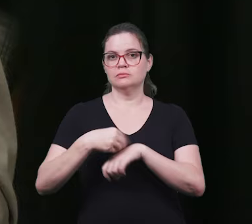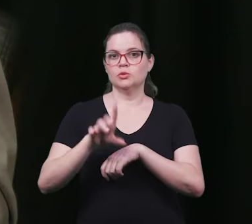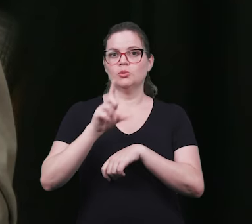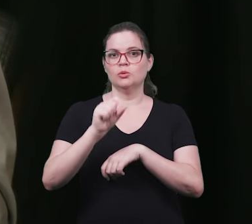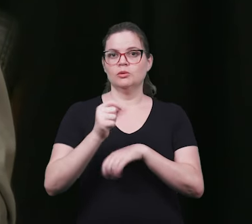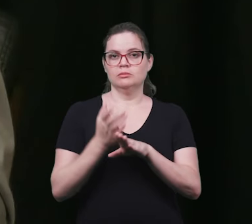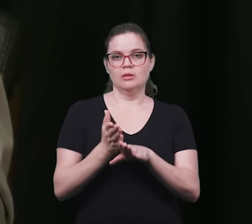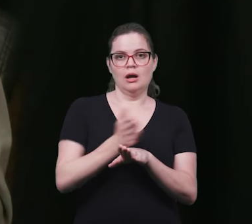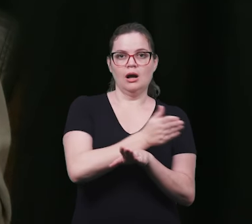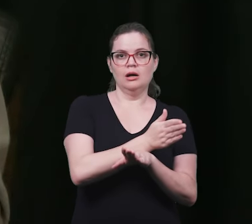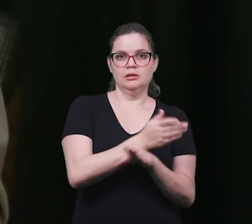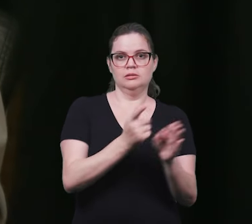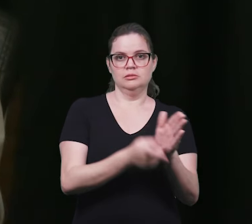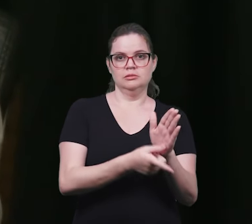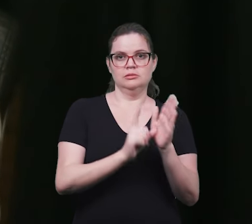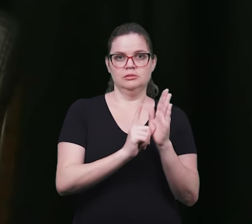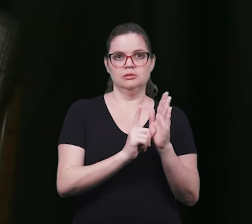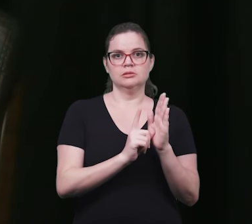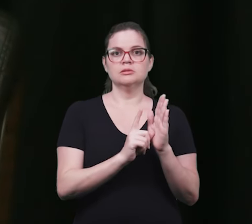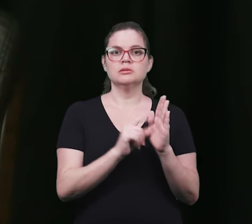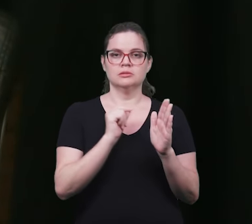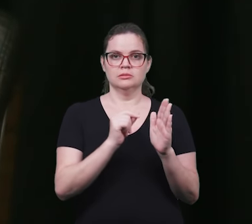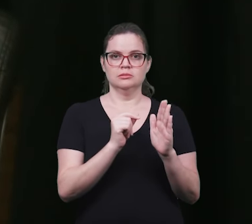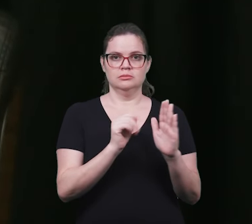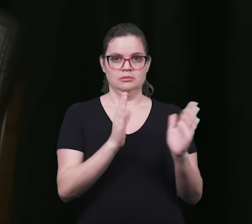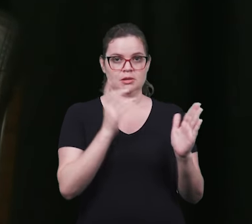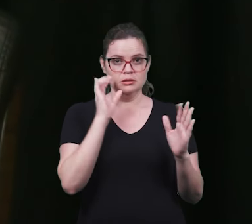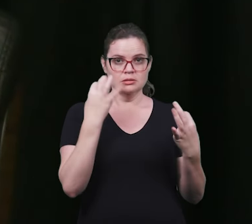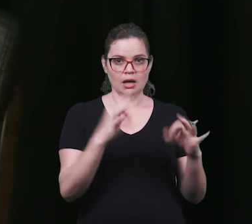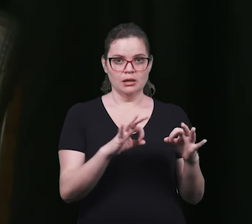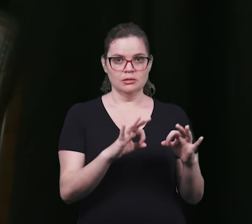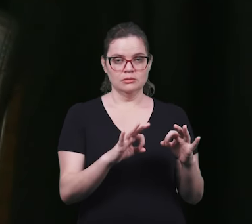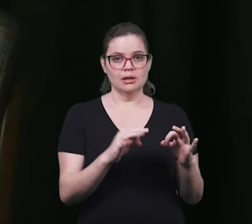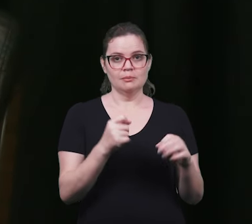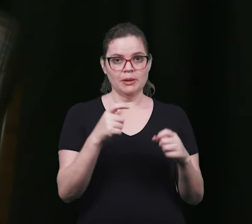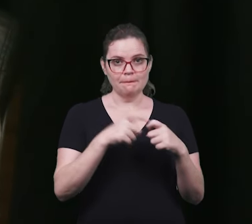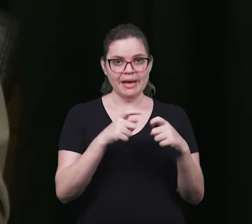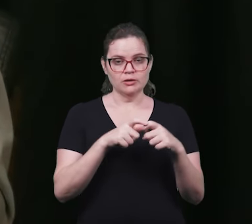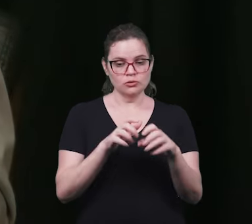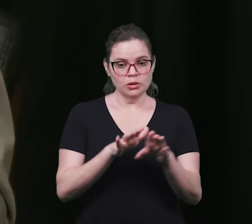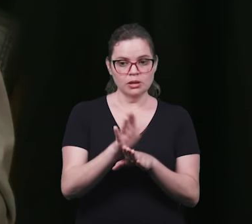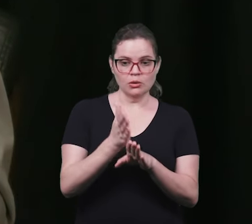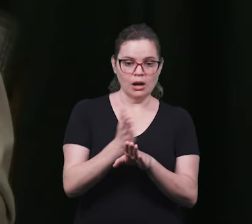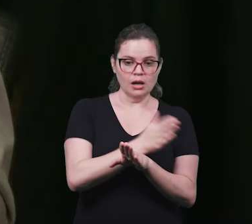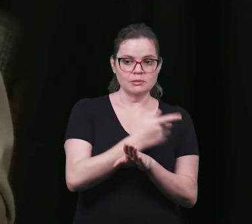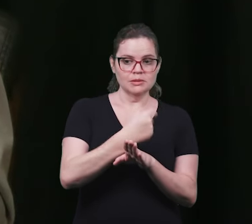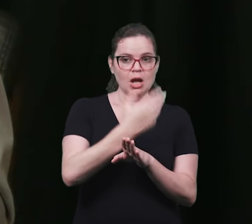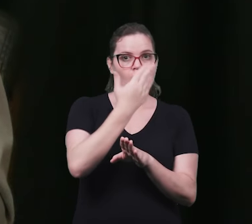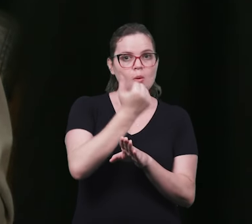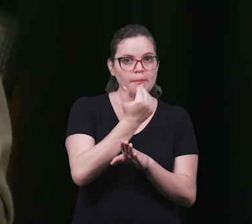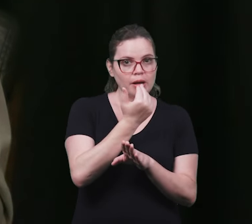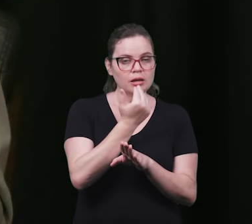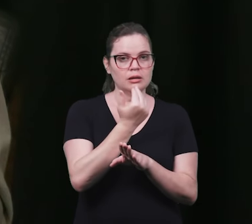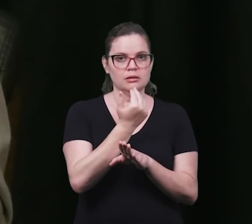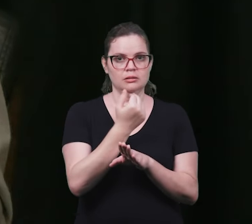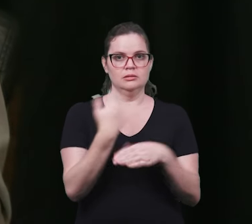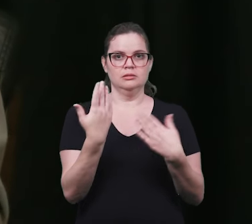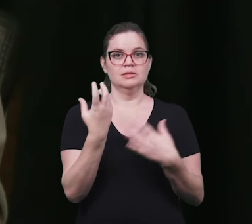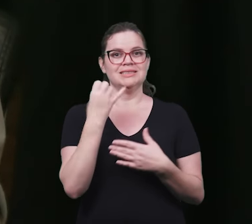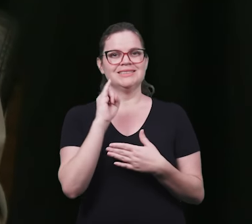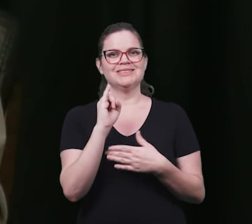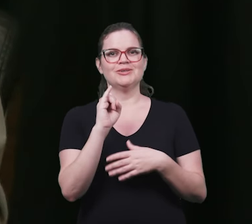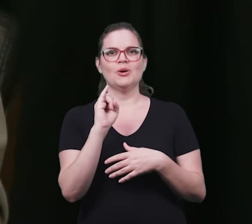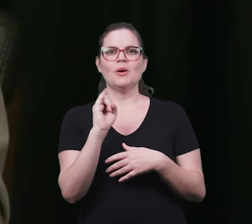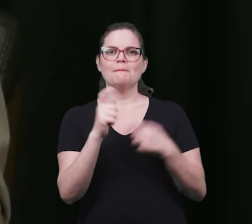tem que ter alimentação determinadas horas do dia. Recomendação médica. Então, se aquele horário que o